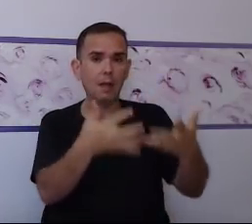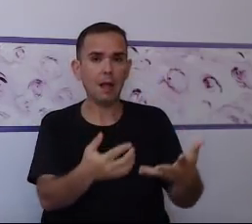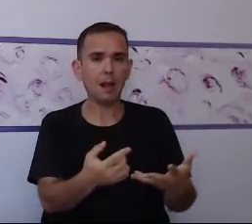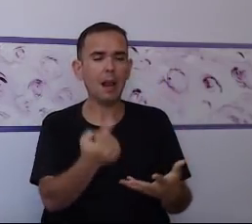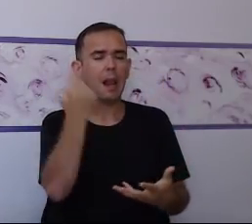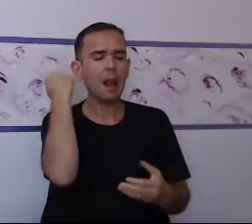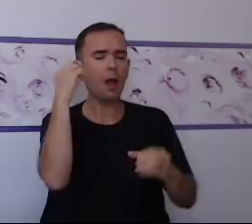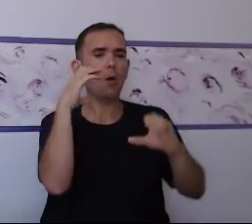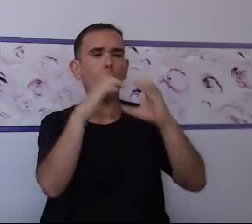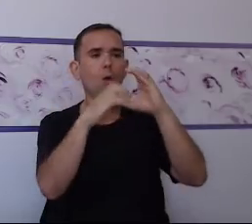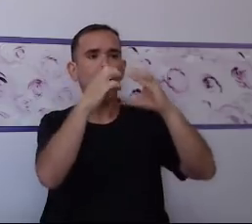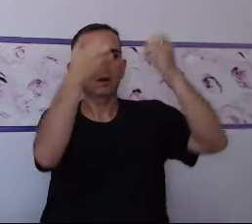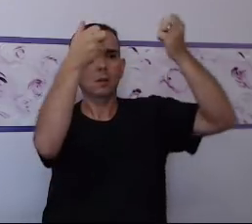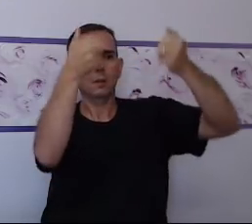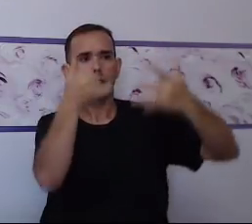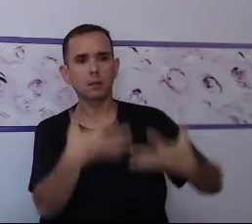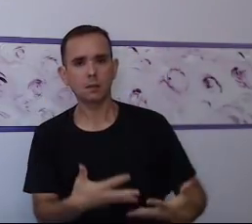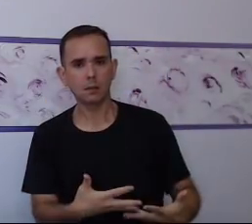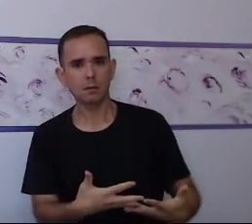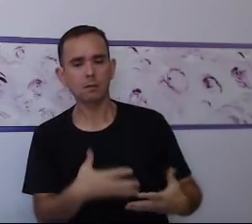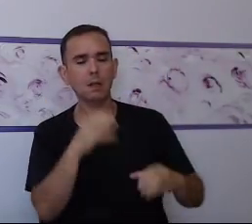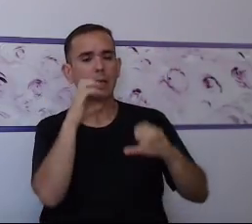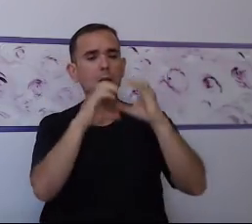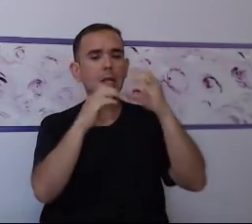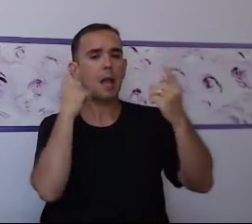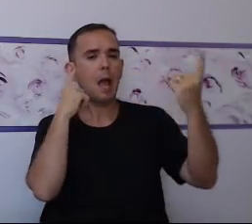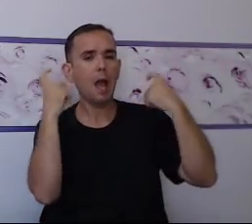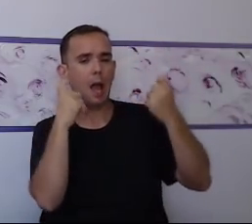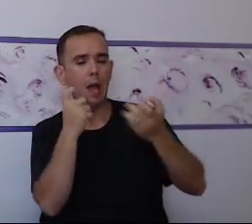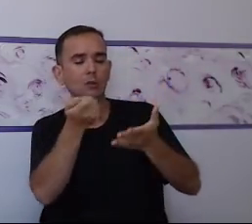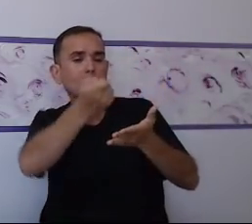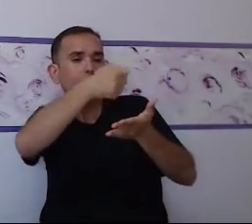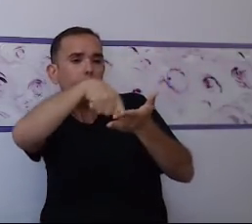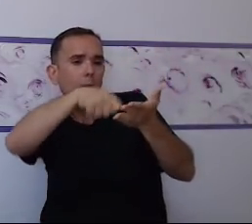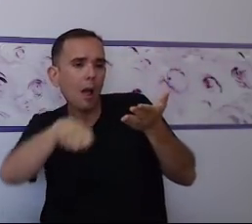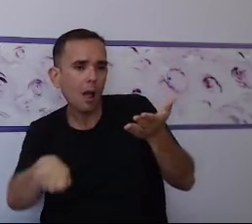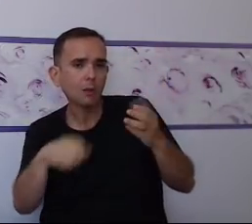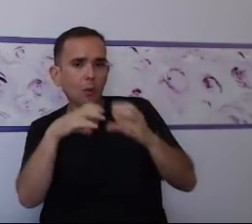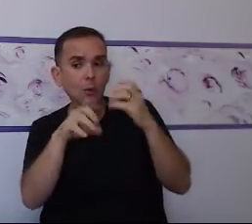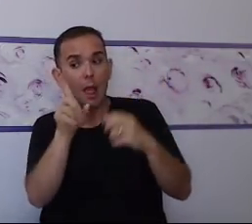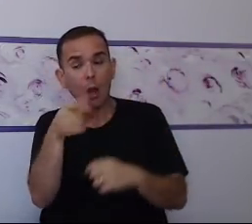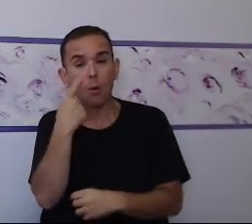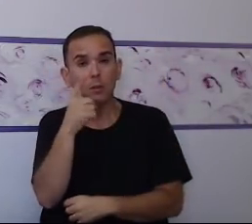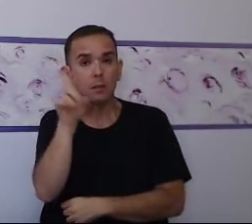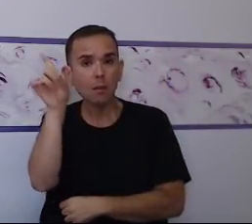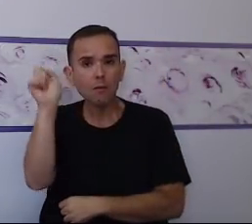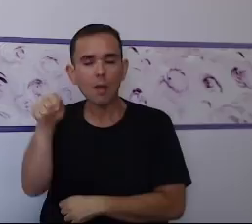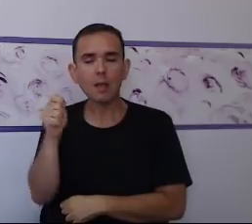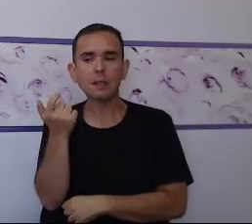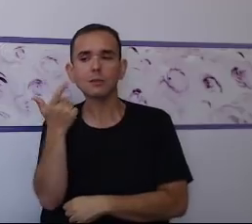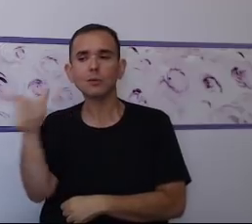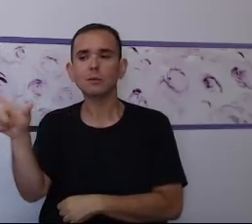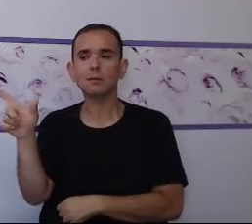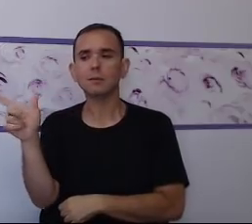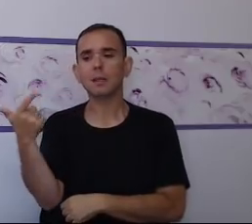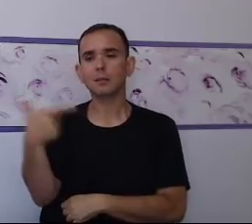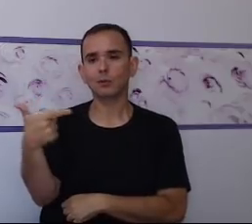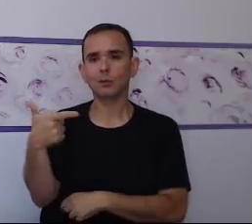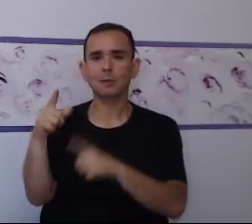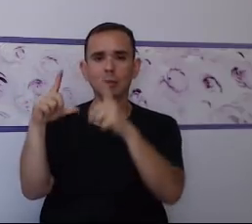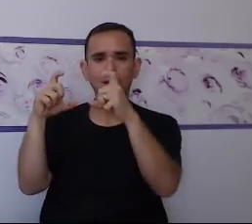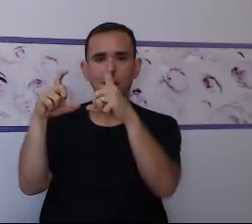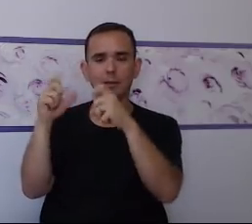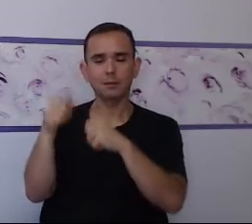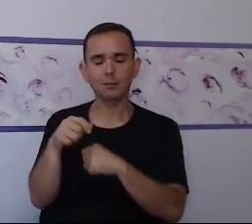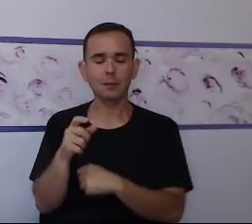em comunicação, que eu falei para vocês em álbum de comunicação, prancha de comunicação, é bem isso aí que vocês estão vendo na segunda imagem. Em cima a gente